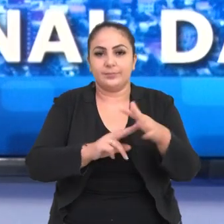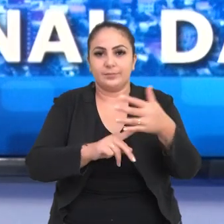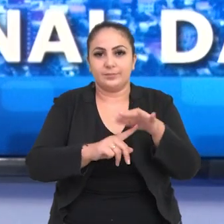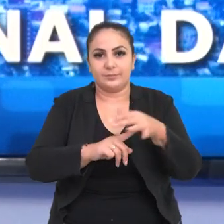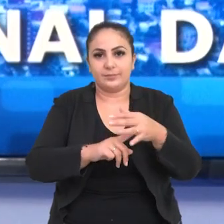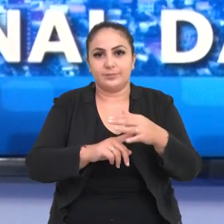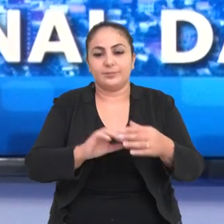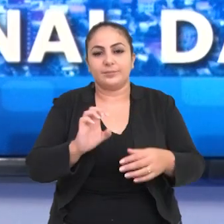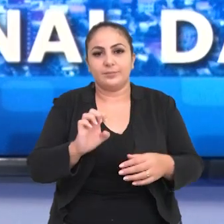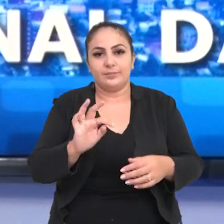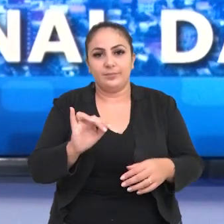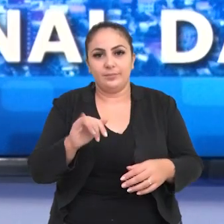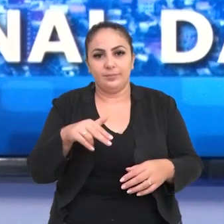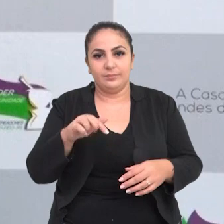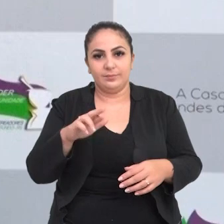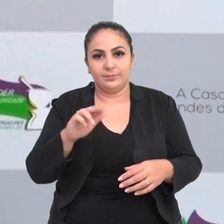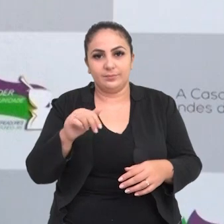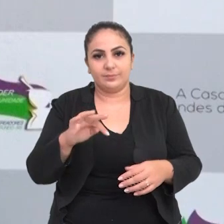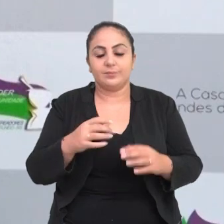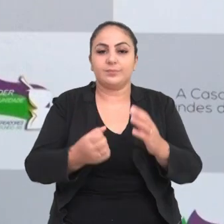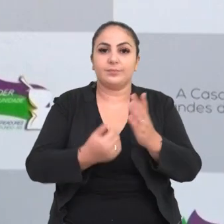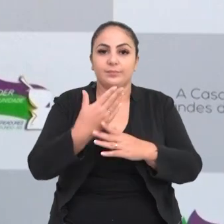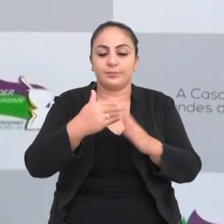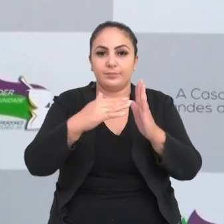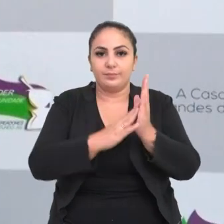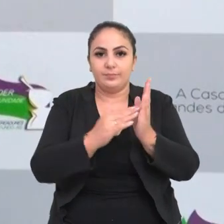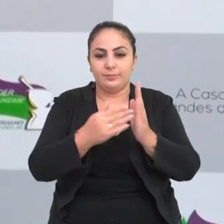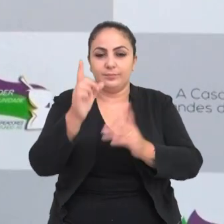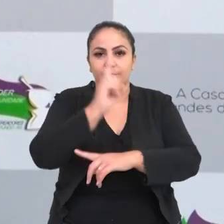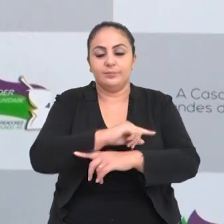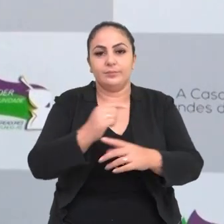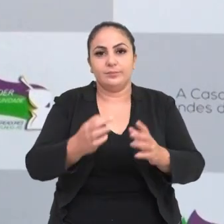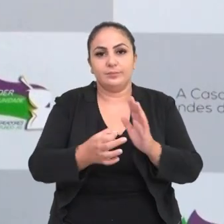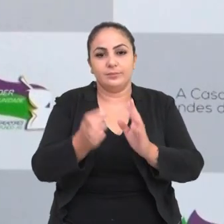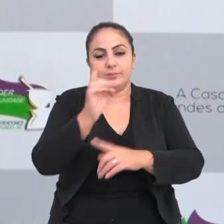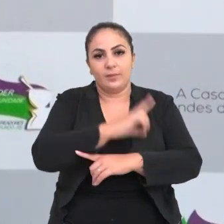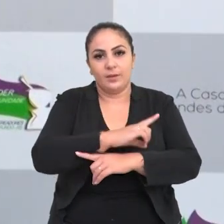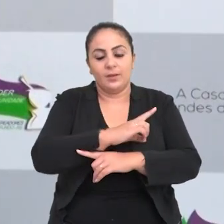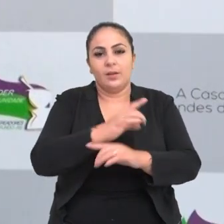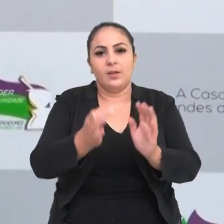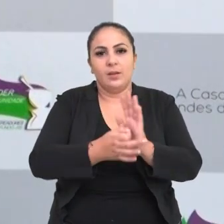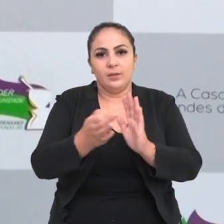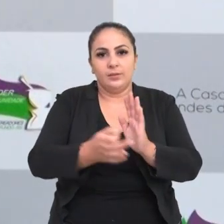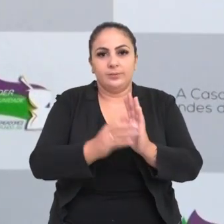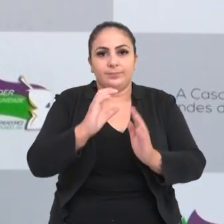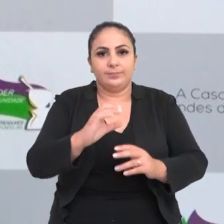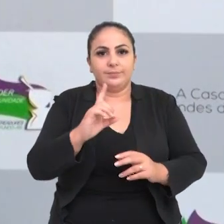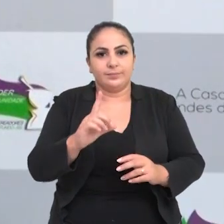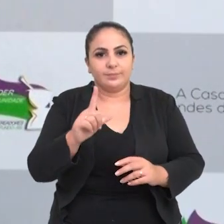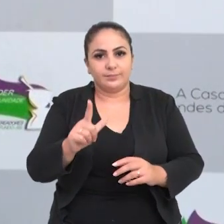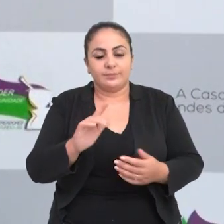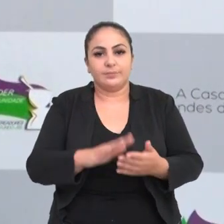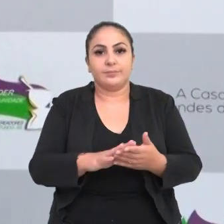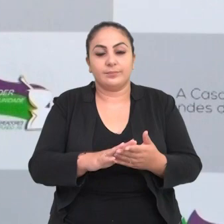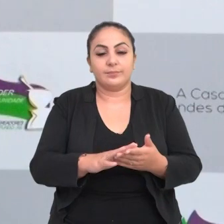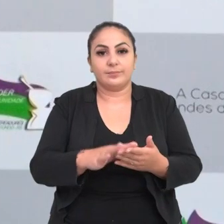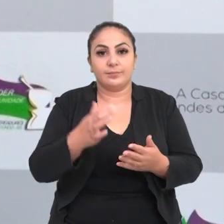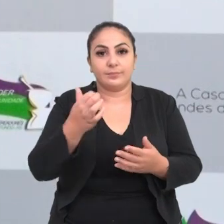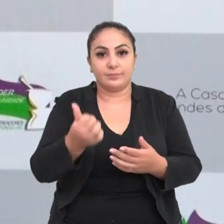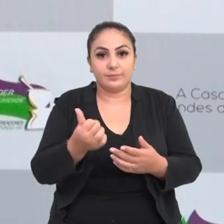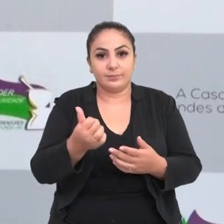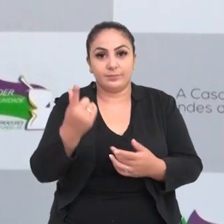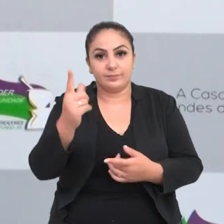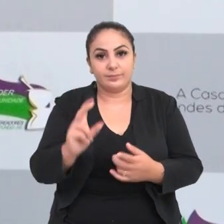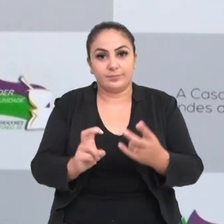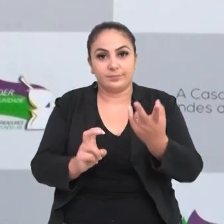as feiras itinerantes. Criar um calendário com datas, sugestão da CDL seriam